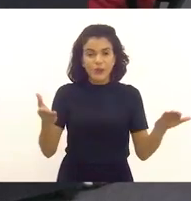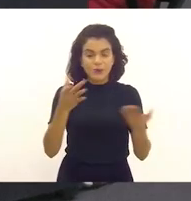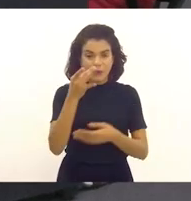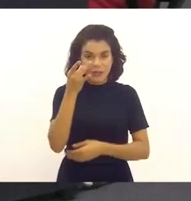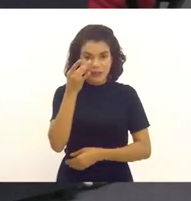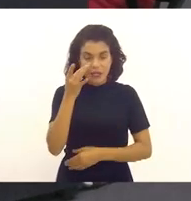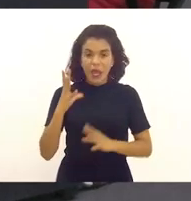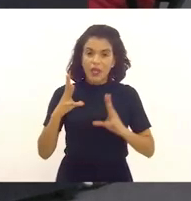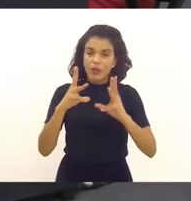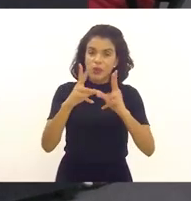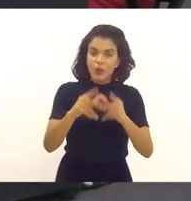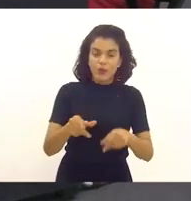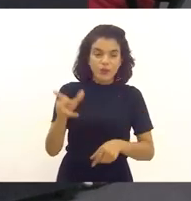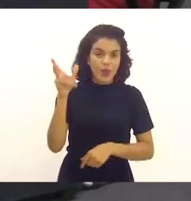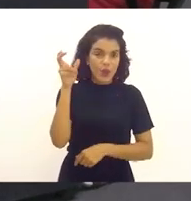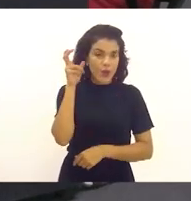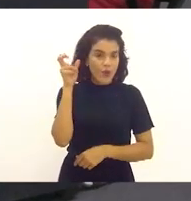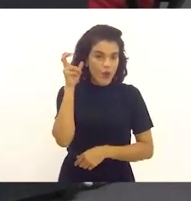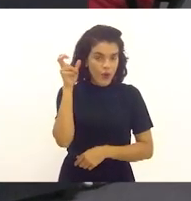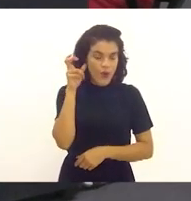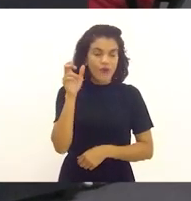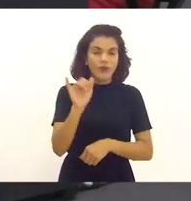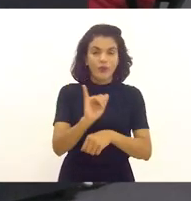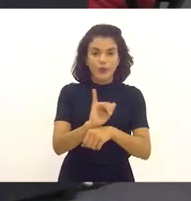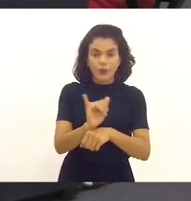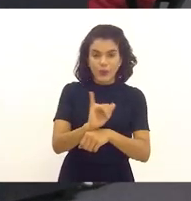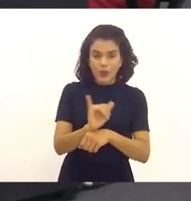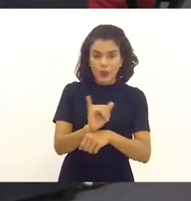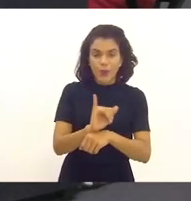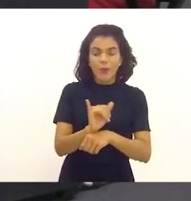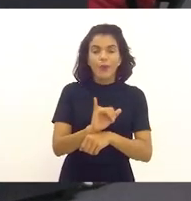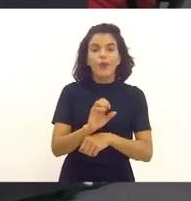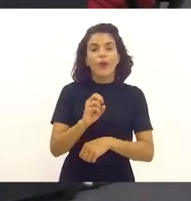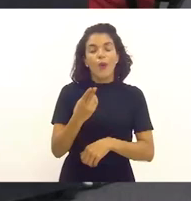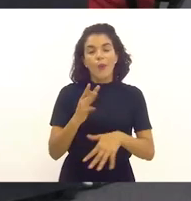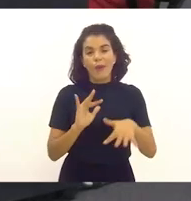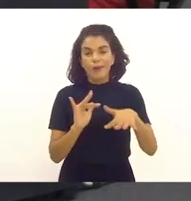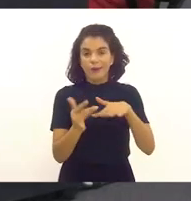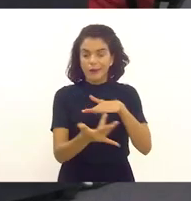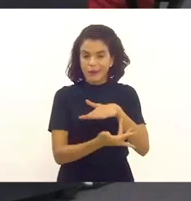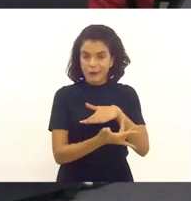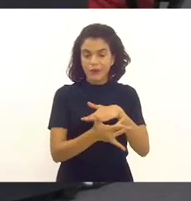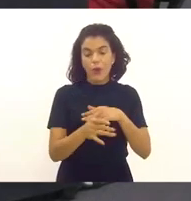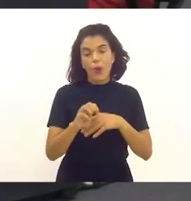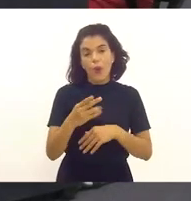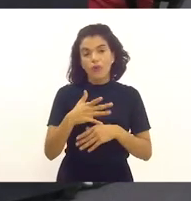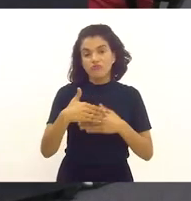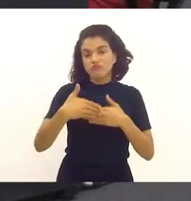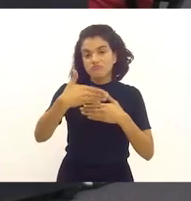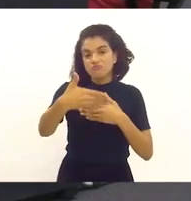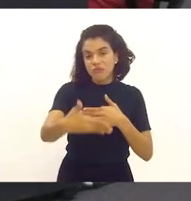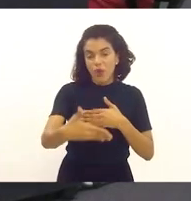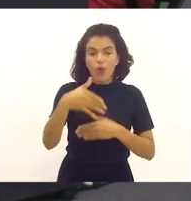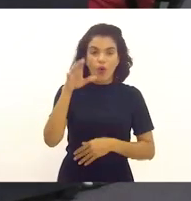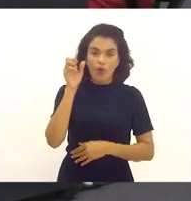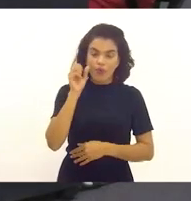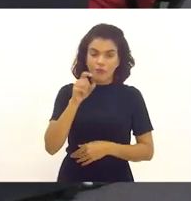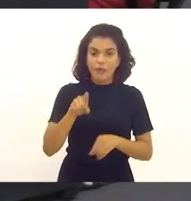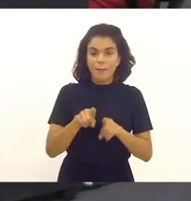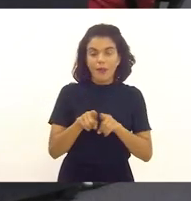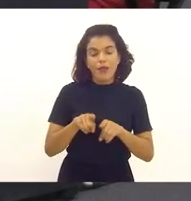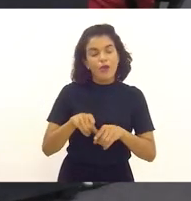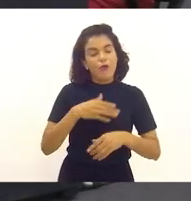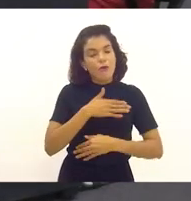a todas que nos ouvem por meio do YouTube do sistema digital que vão nos ouvir posteriormente eu inicie minha fala